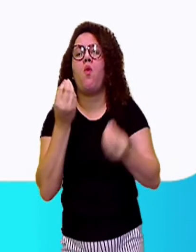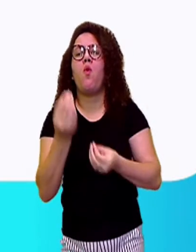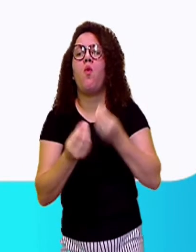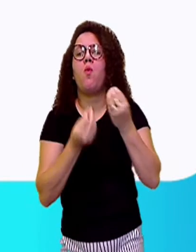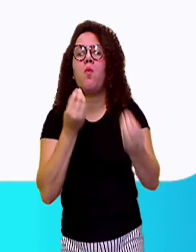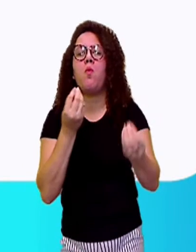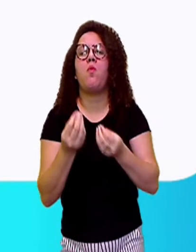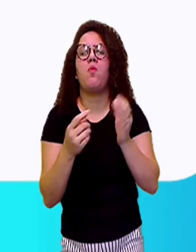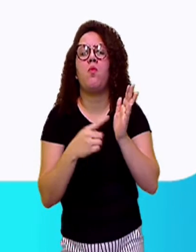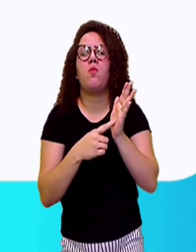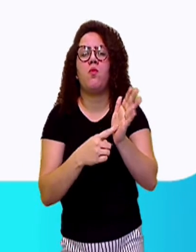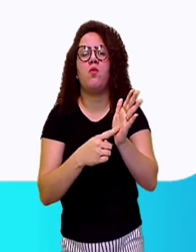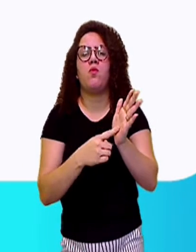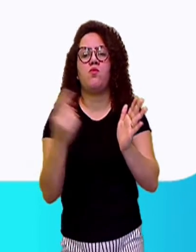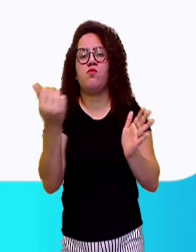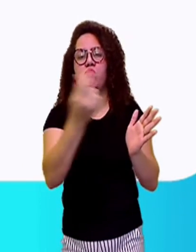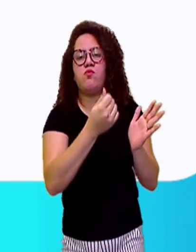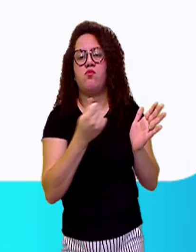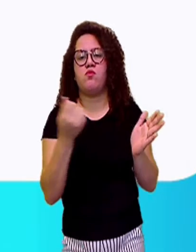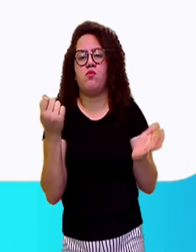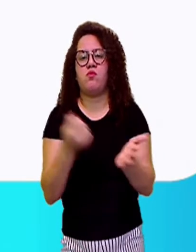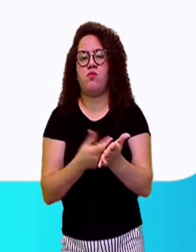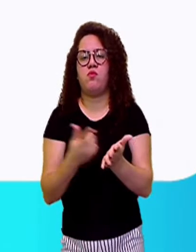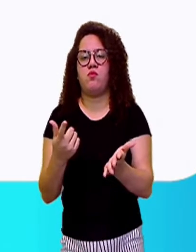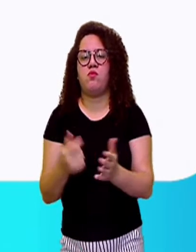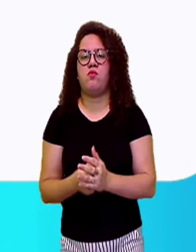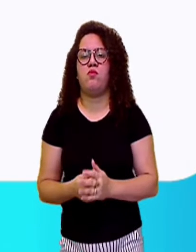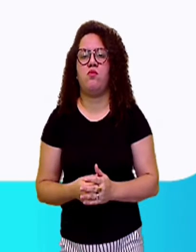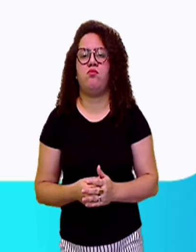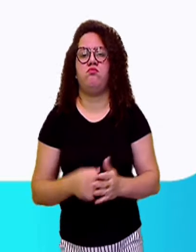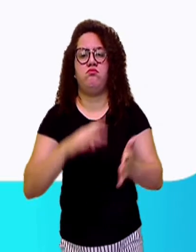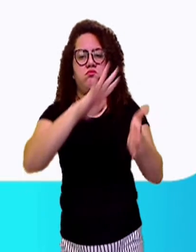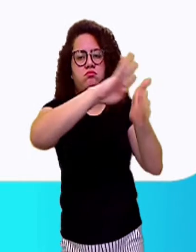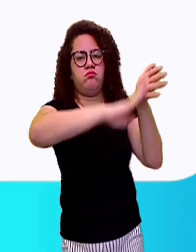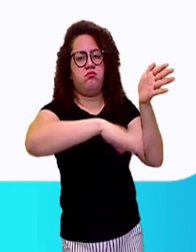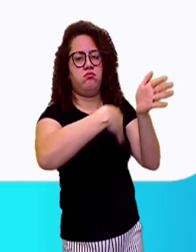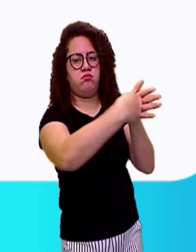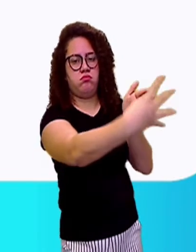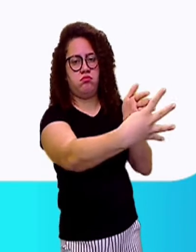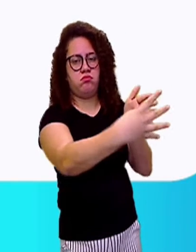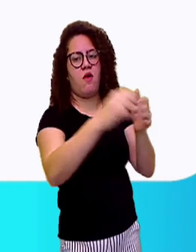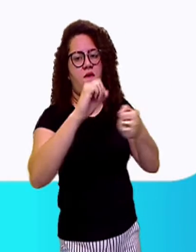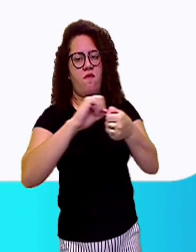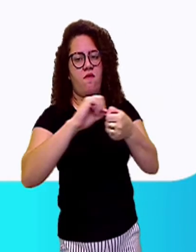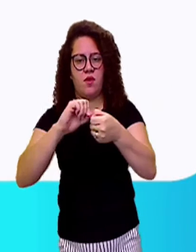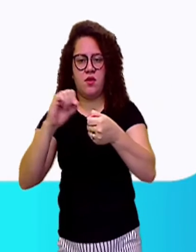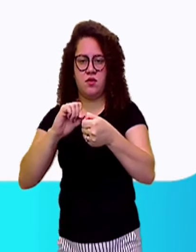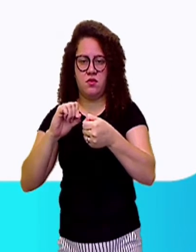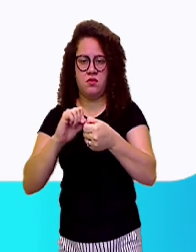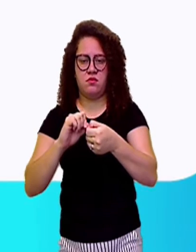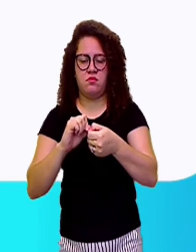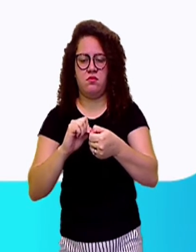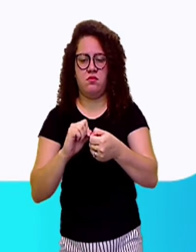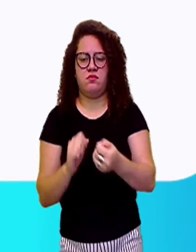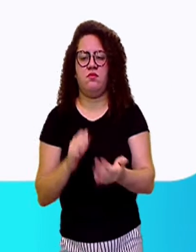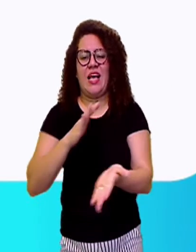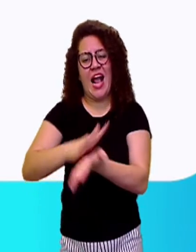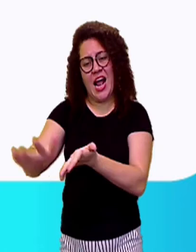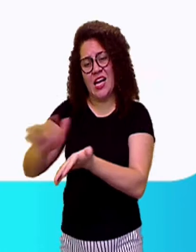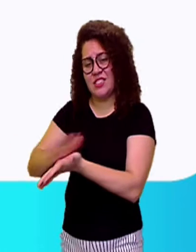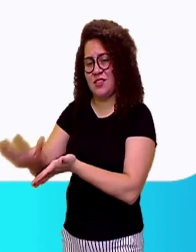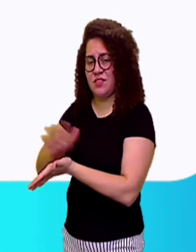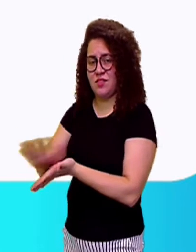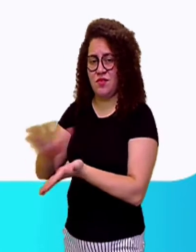de 2019. Então, ele fez uma tabela, uma planilha, com os gastos, né, controle